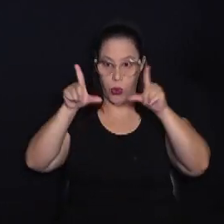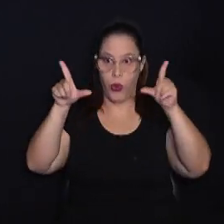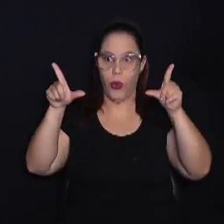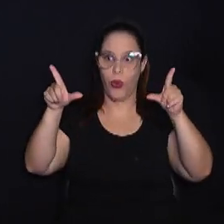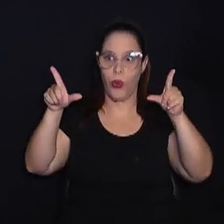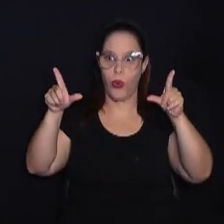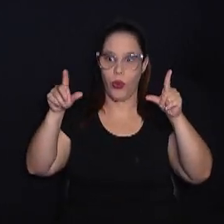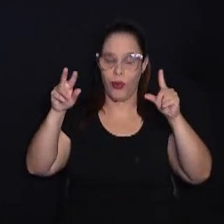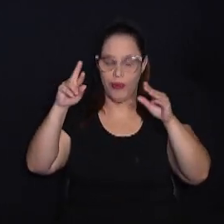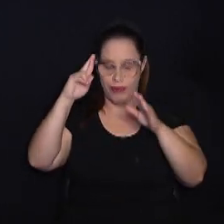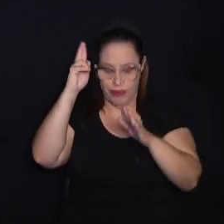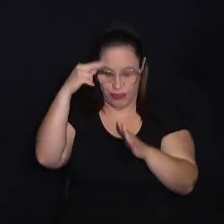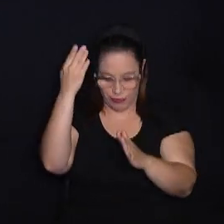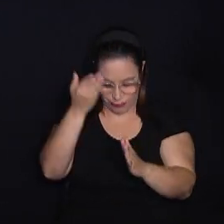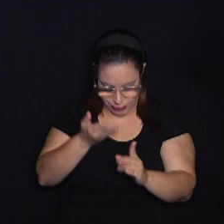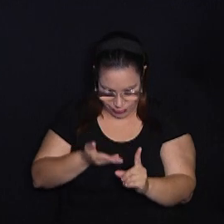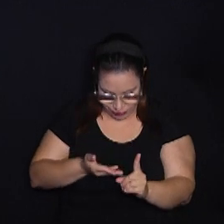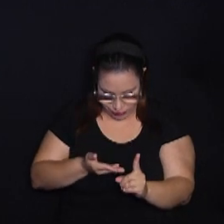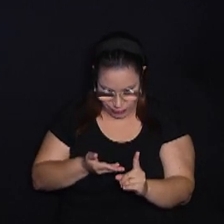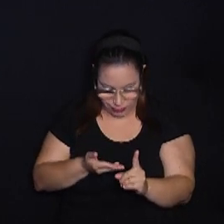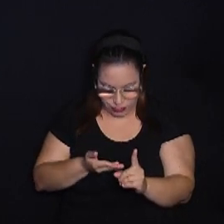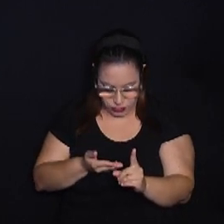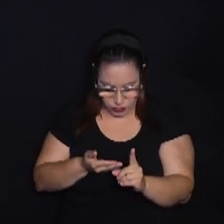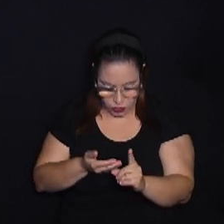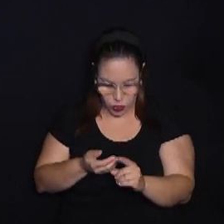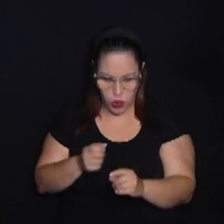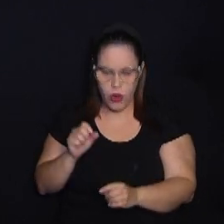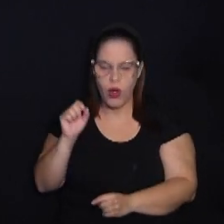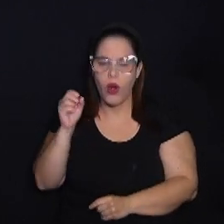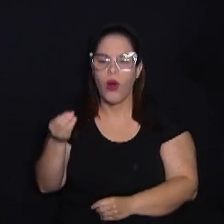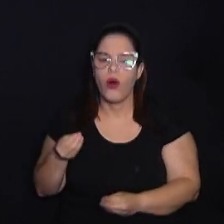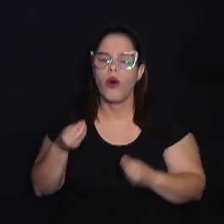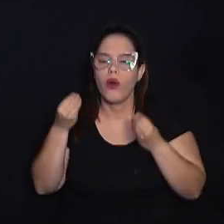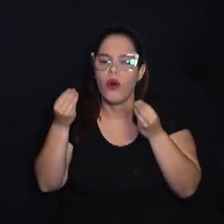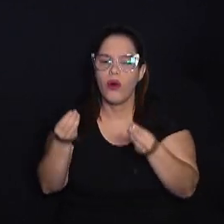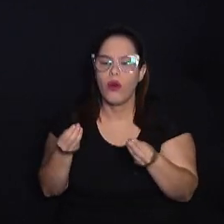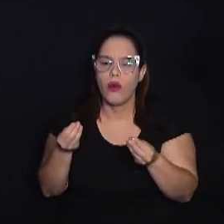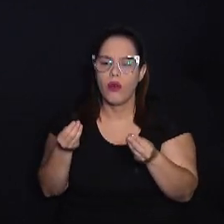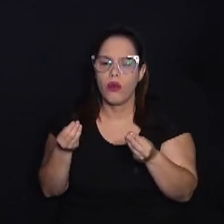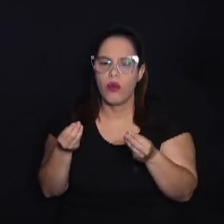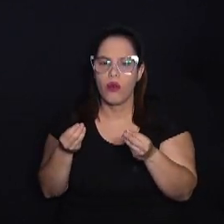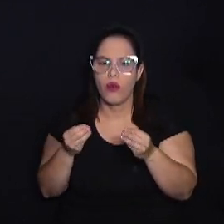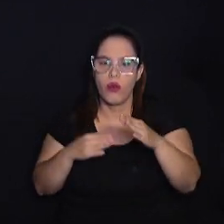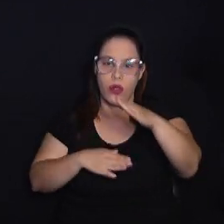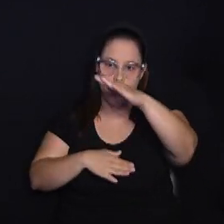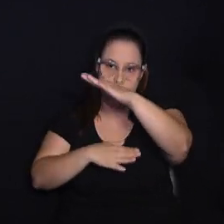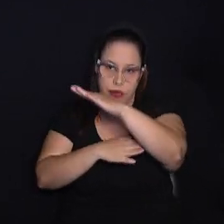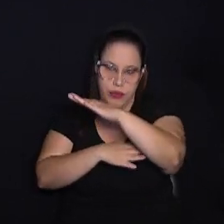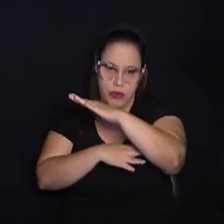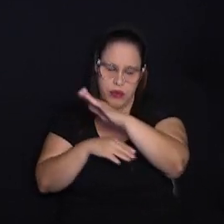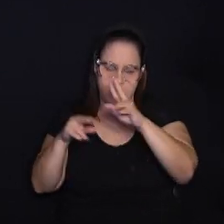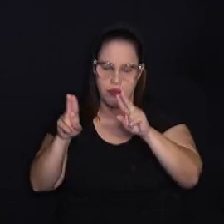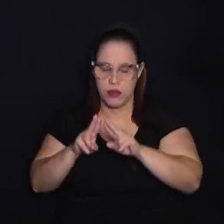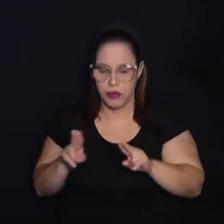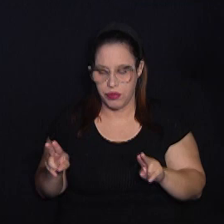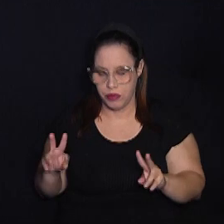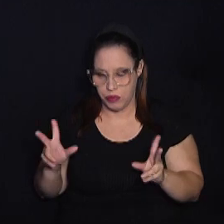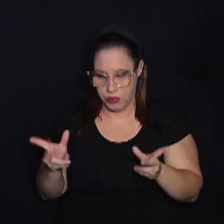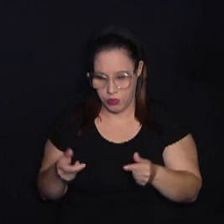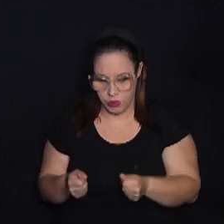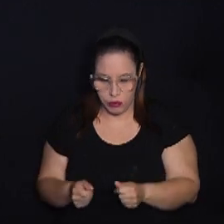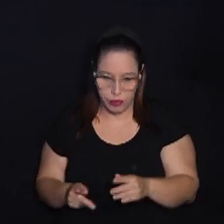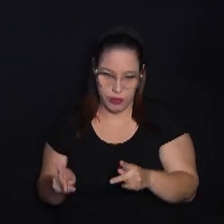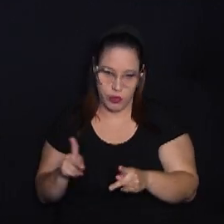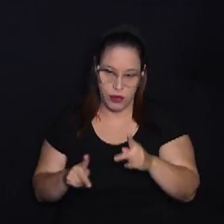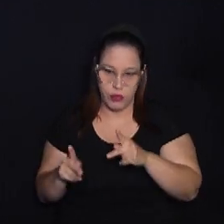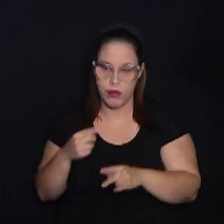receber este mérito, quando a Câmara concede um mérito, está fazendo em nome da população de Campinas. É